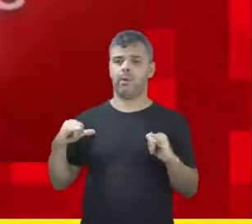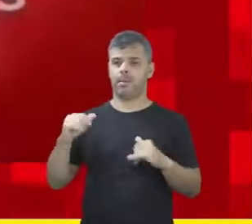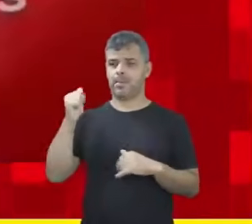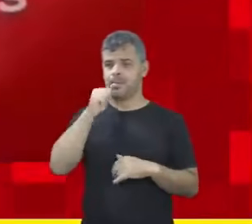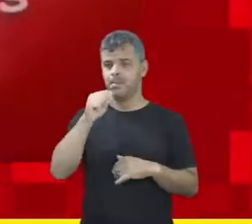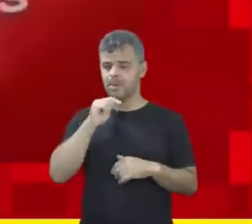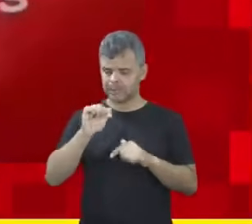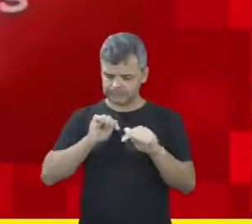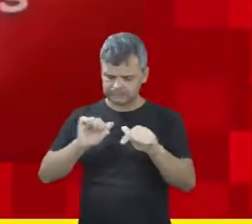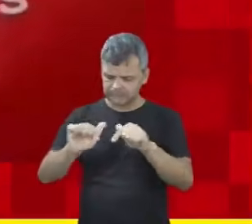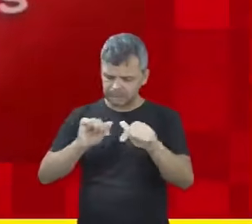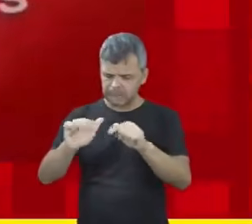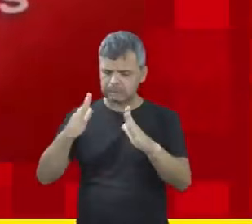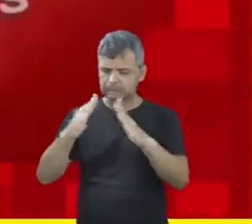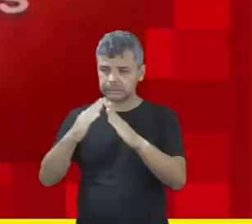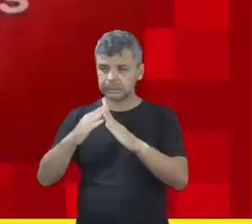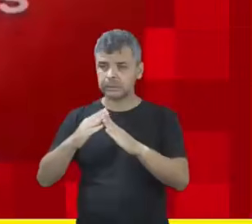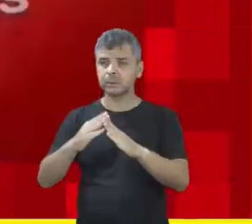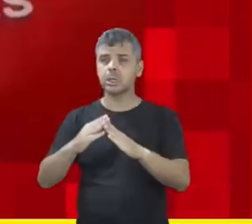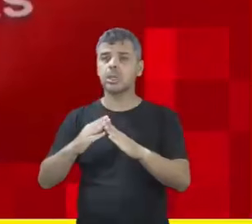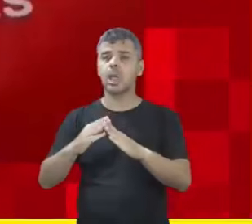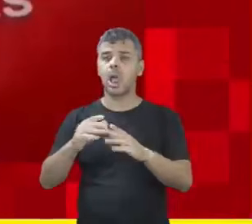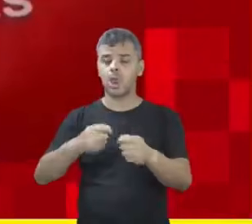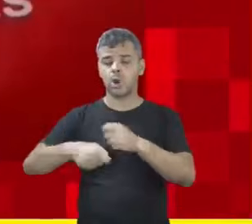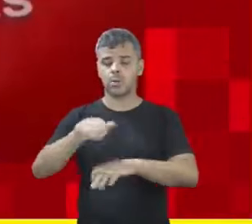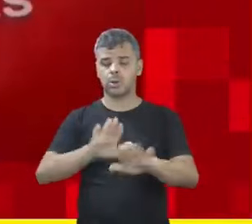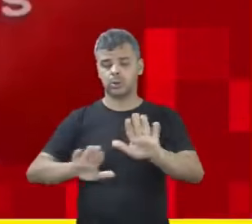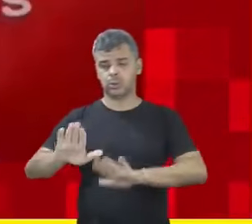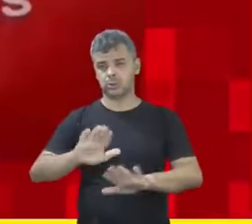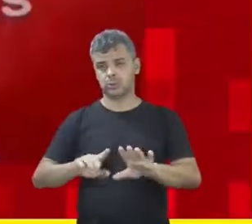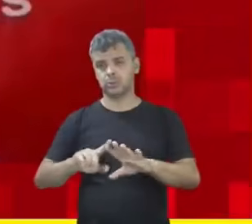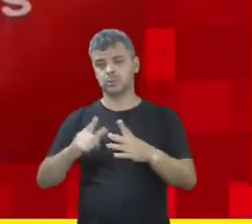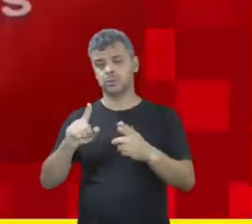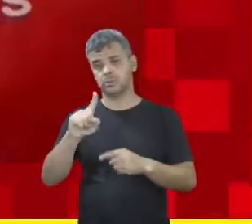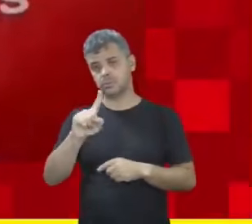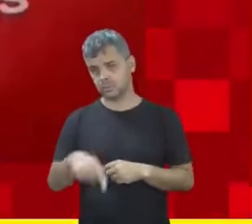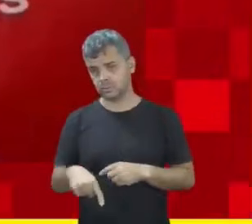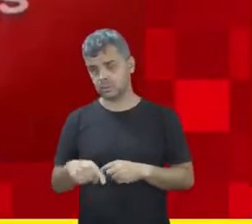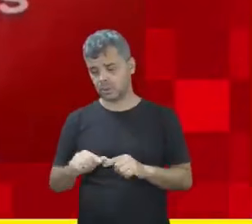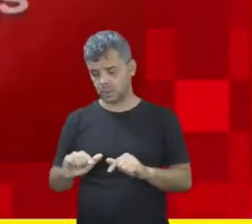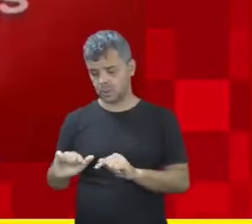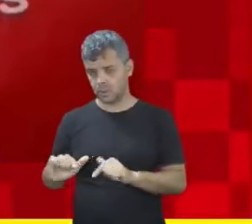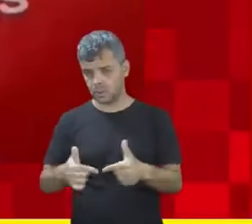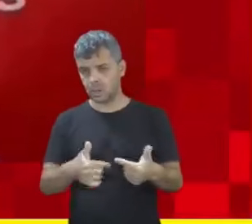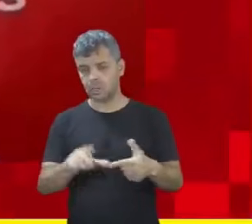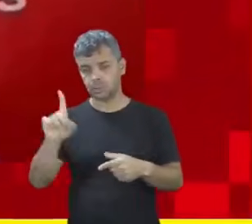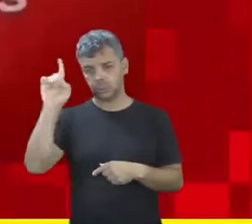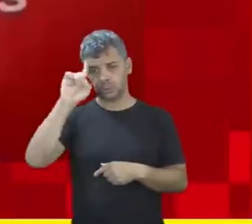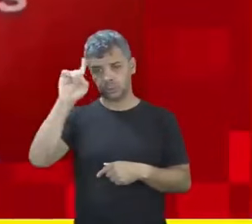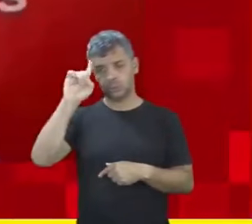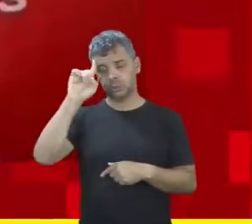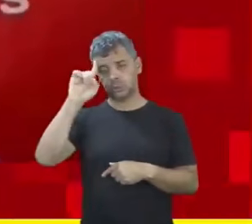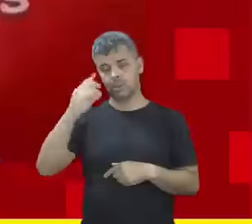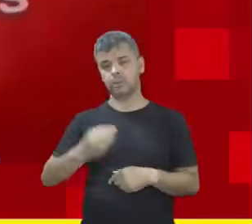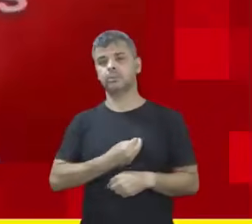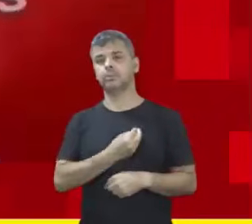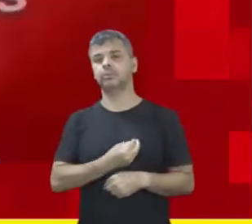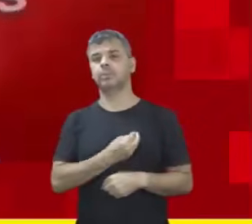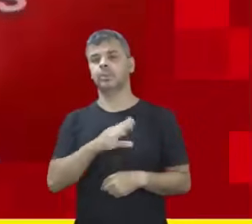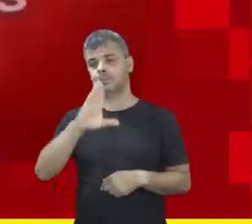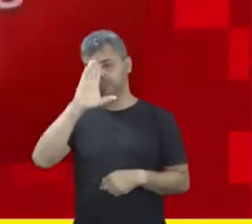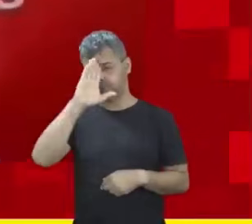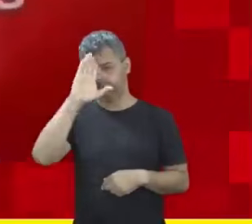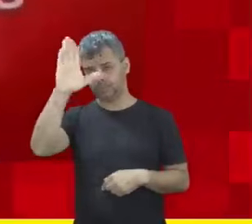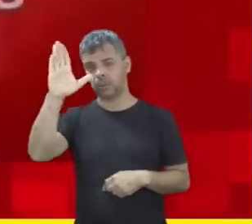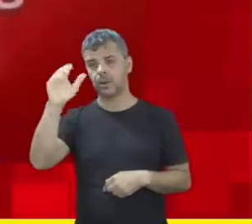mulheres estão trabalhando em casa, na economia do cuidado, e aí passa a ser uma luta, né, diária pela sobrevivência, principalmente a